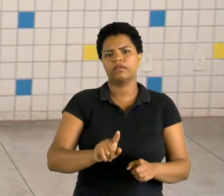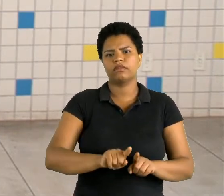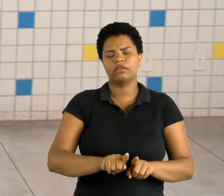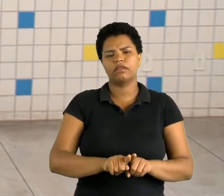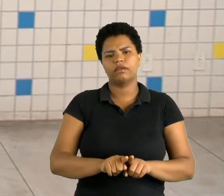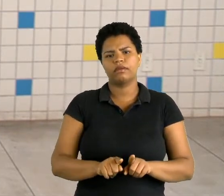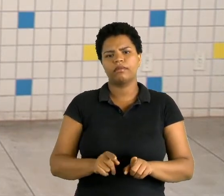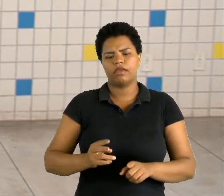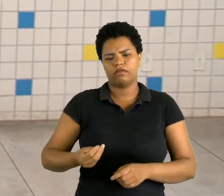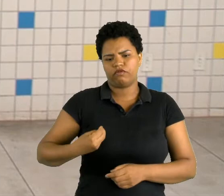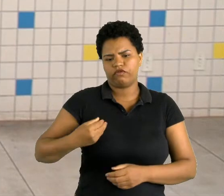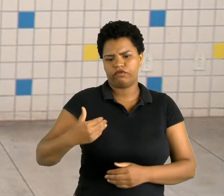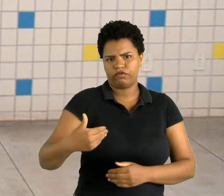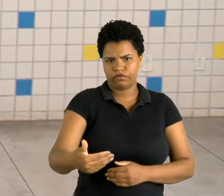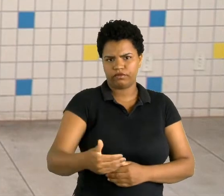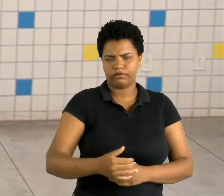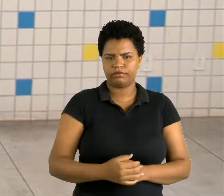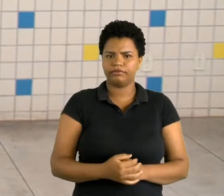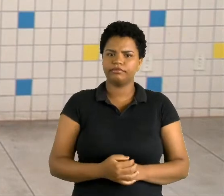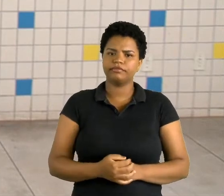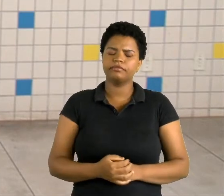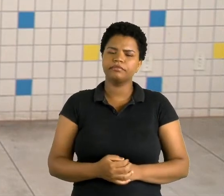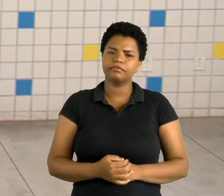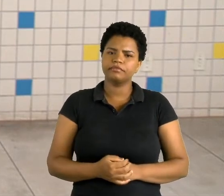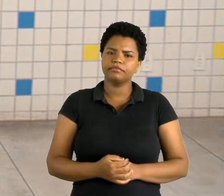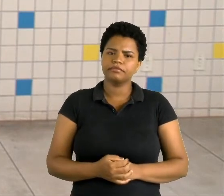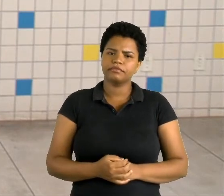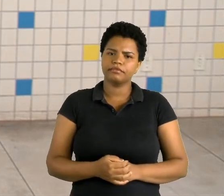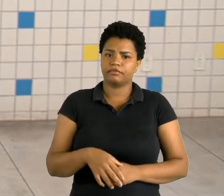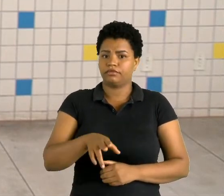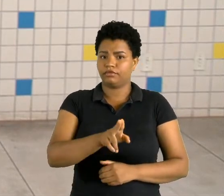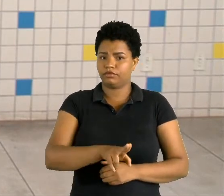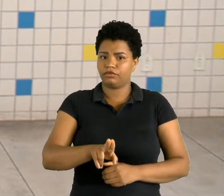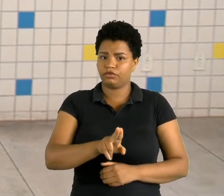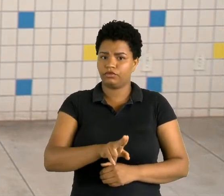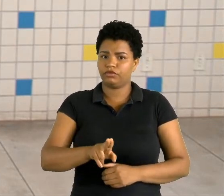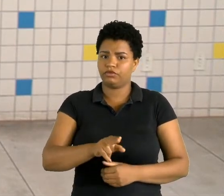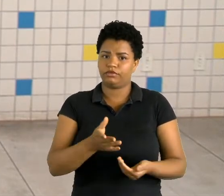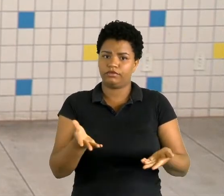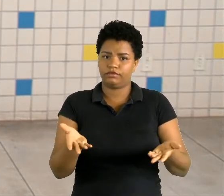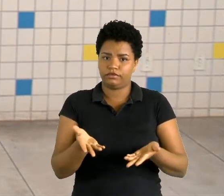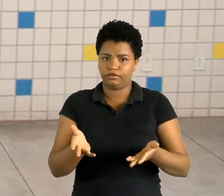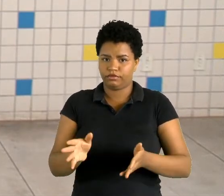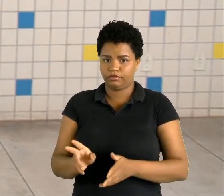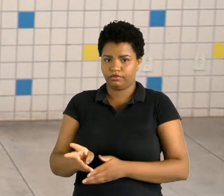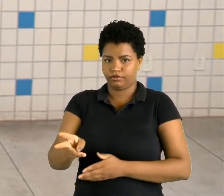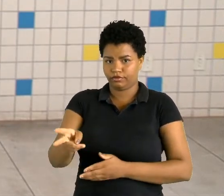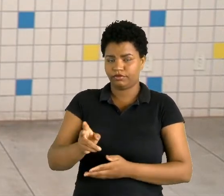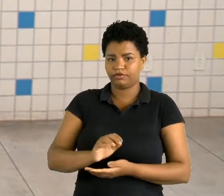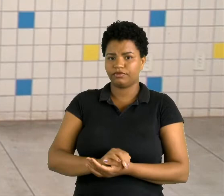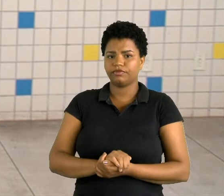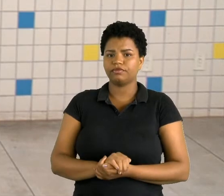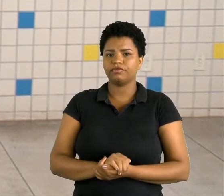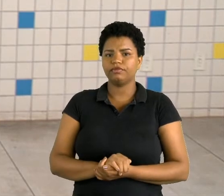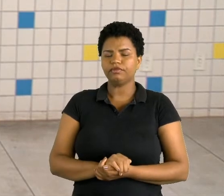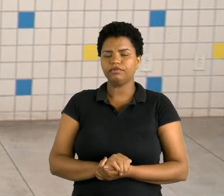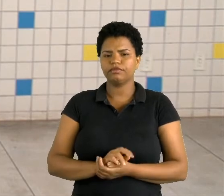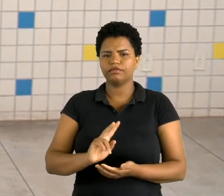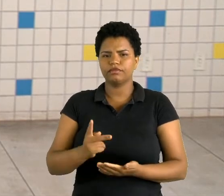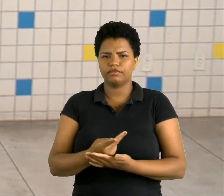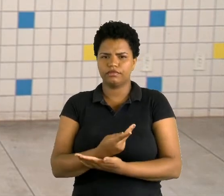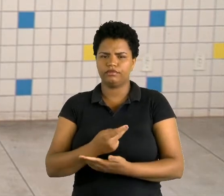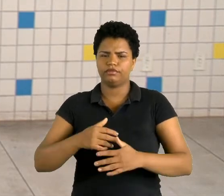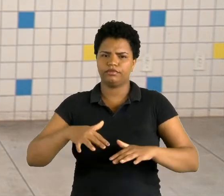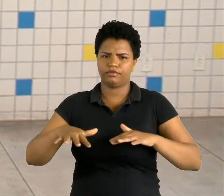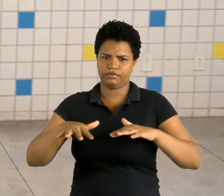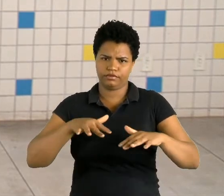né? Rotineiras. Já o uso do present continuous, né, que é o presente contínuo, ele acontece em ações